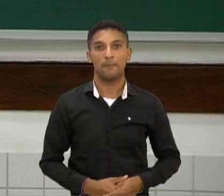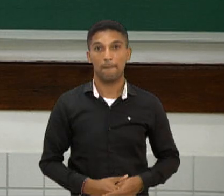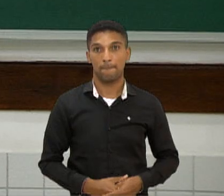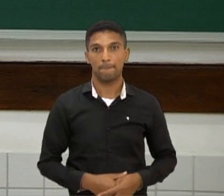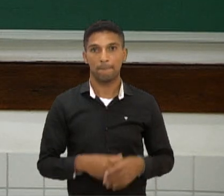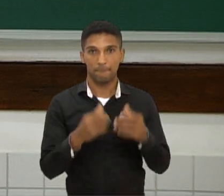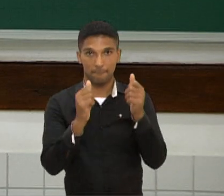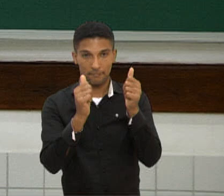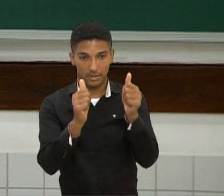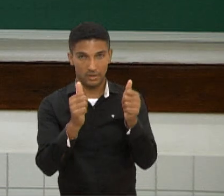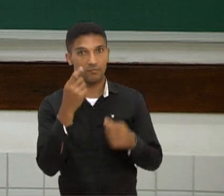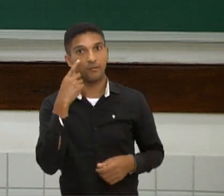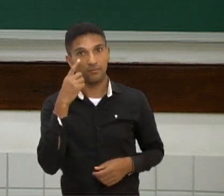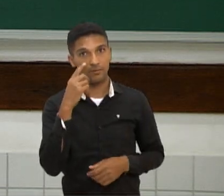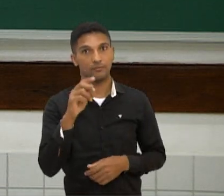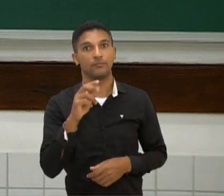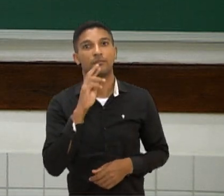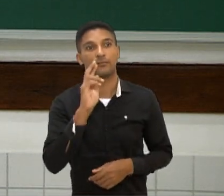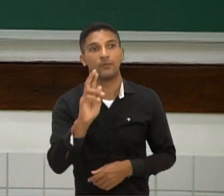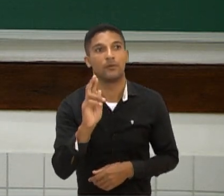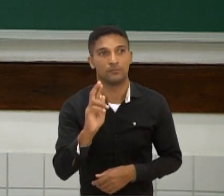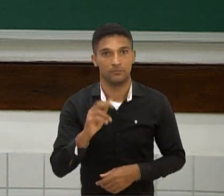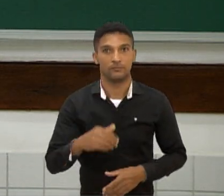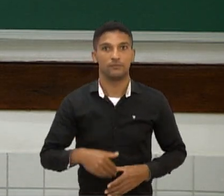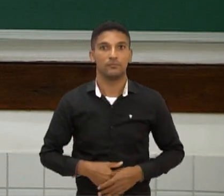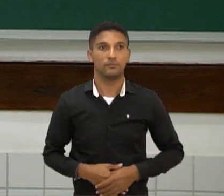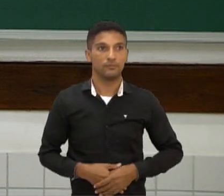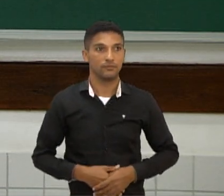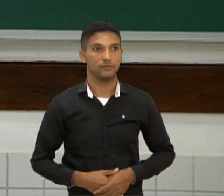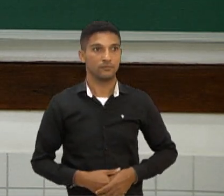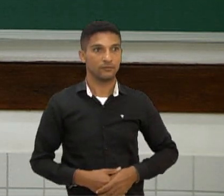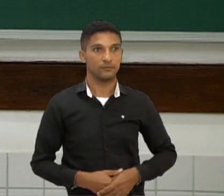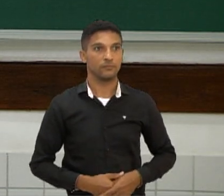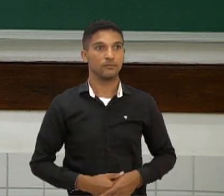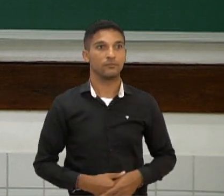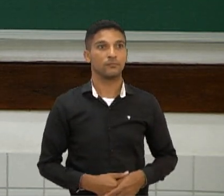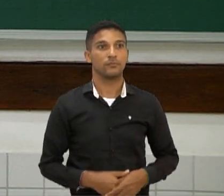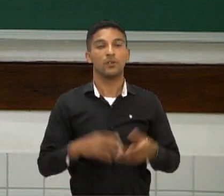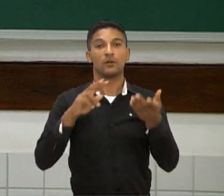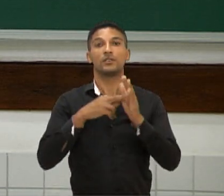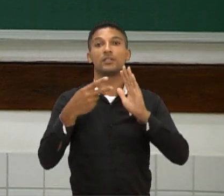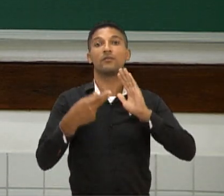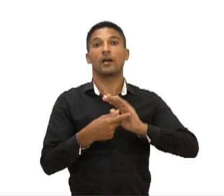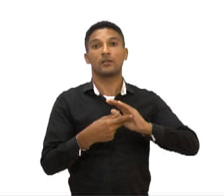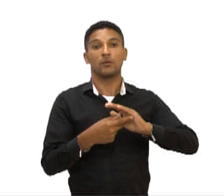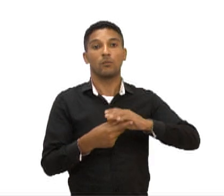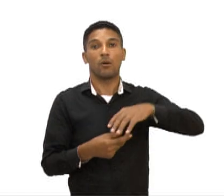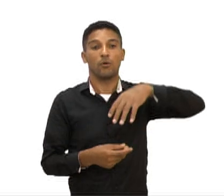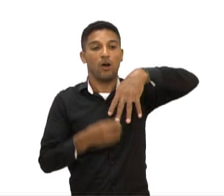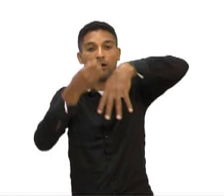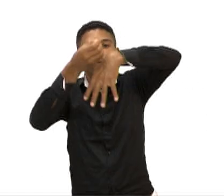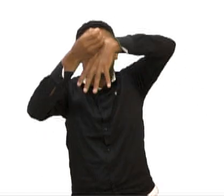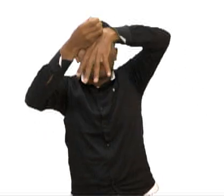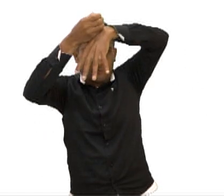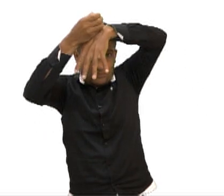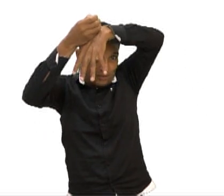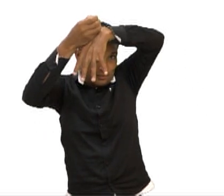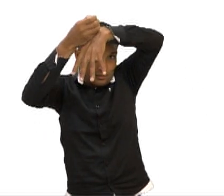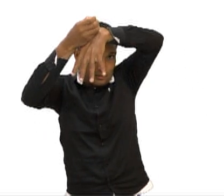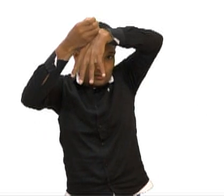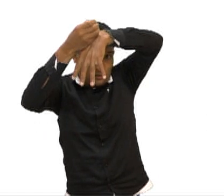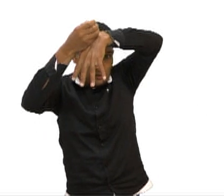Muito bem, pessoal. Então vamos agora com a resposta desse teste. Então, o significado dado às fitas na dança do pau de